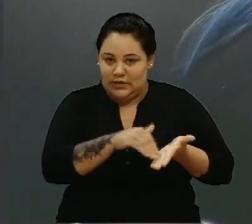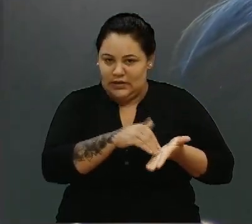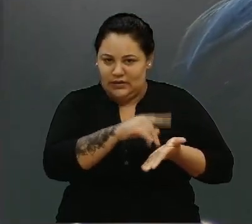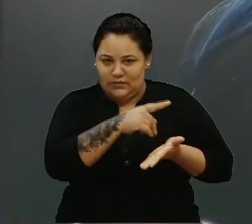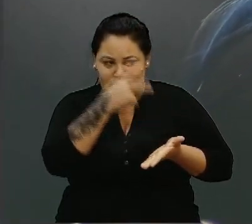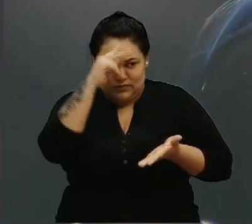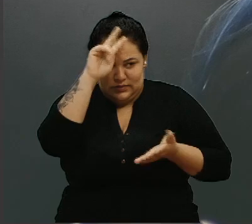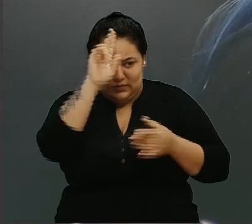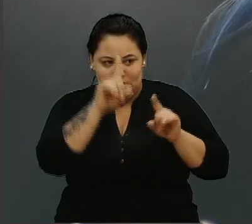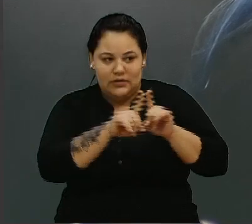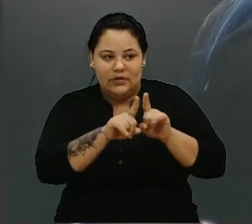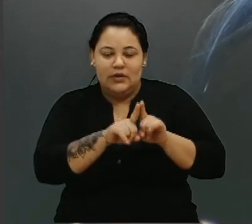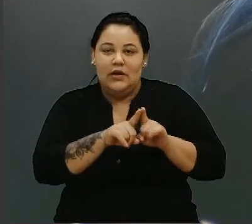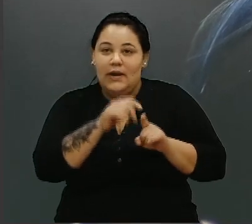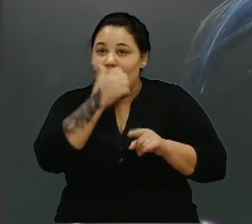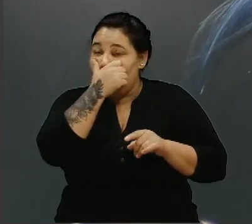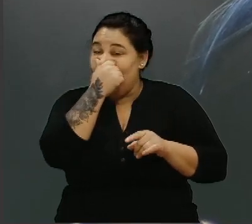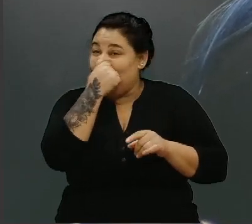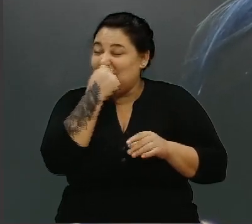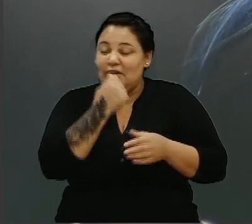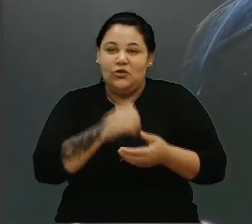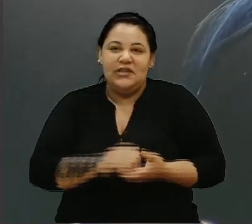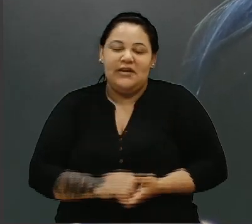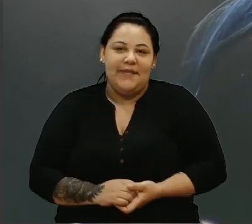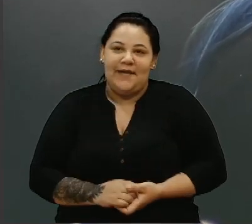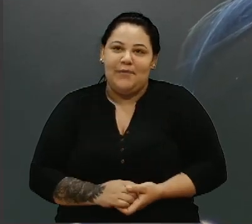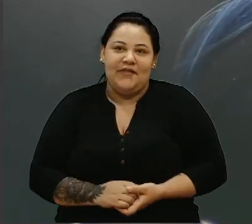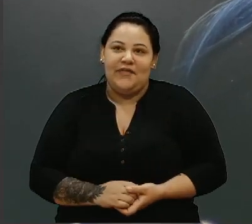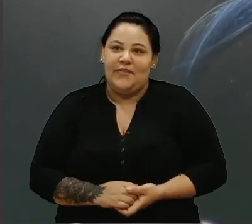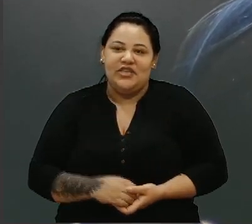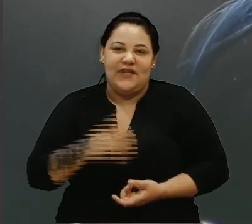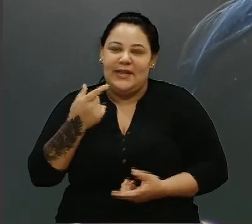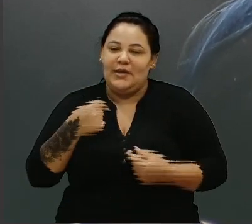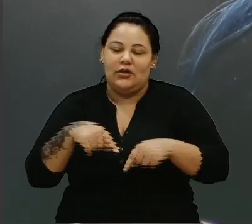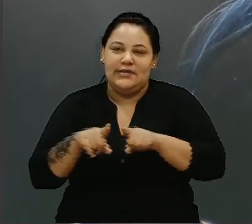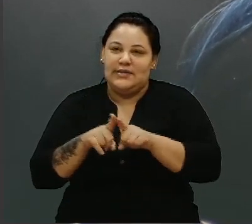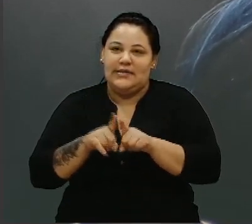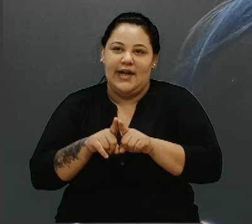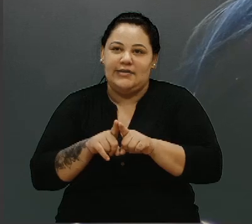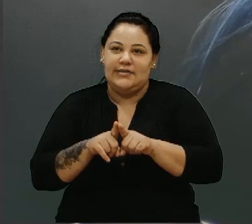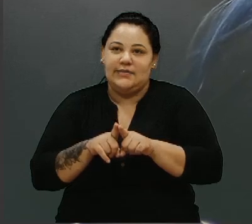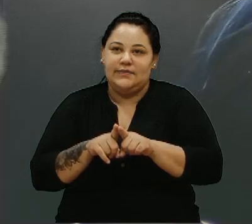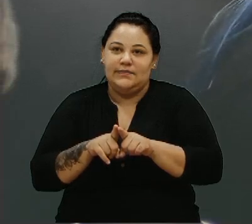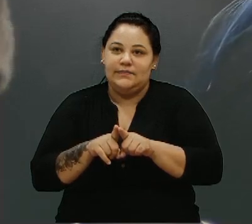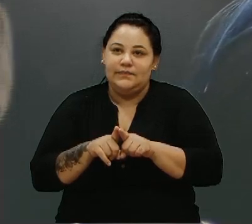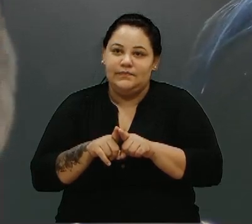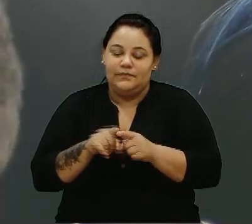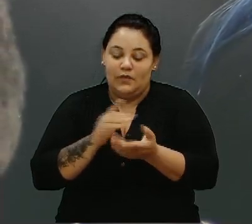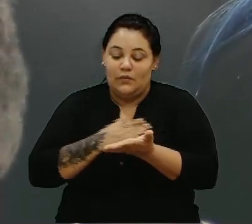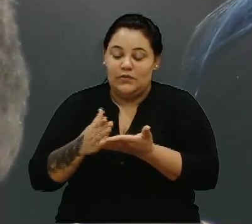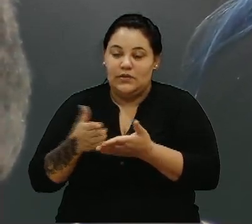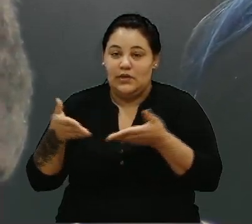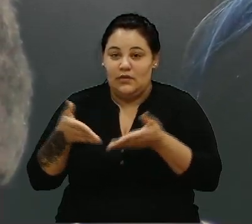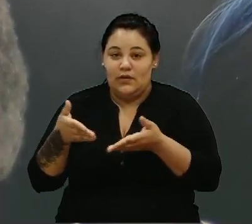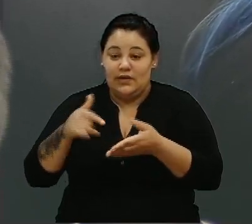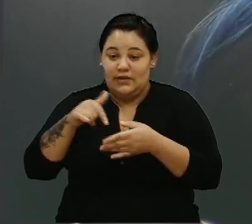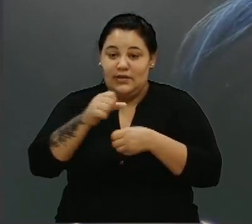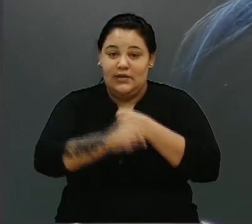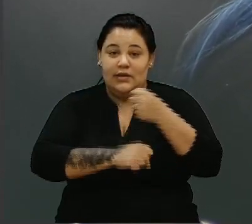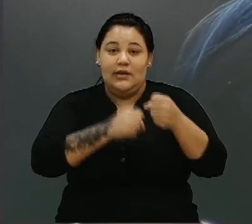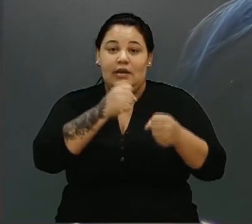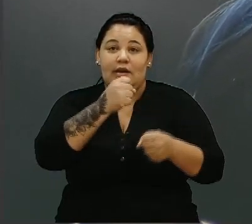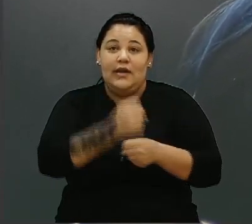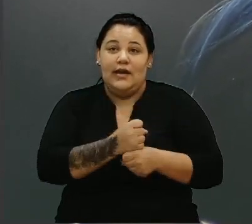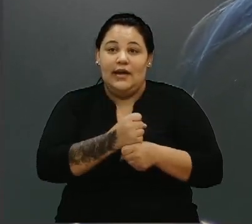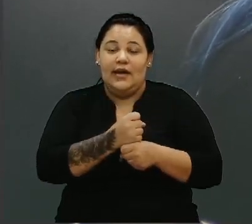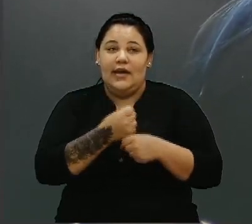nós tivemos outras reuniões e foi proposto e colocado pelo município que as obras começariam agora, esse ano, para iniciar as